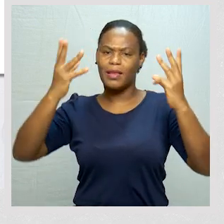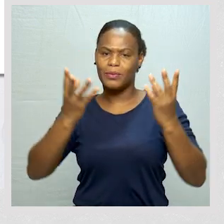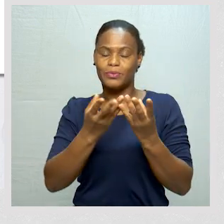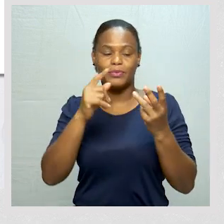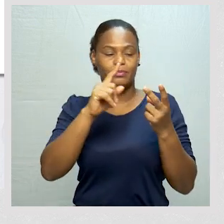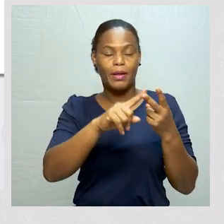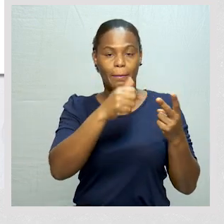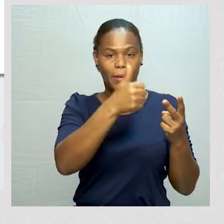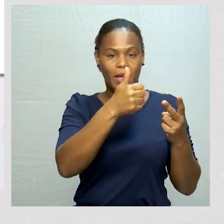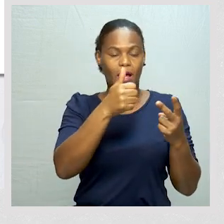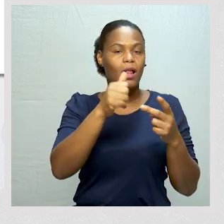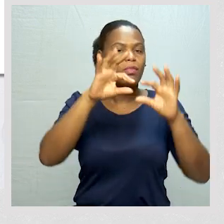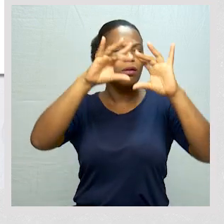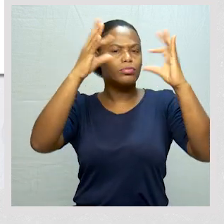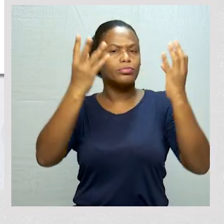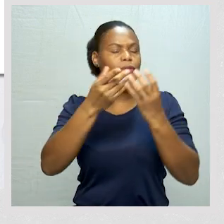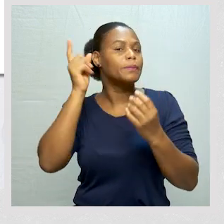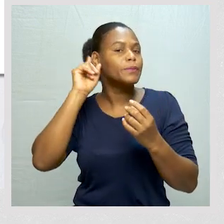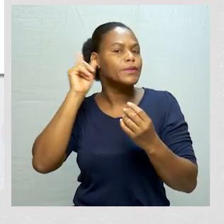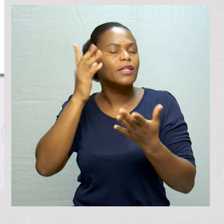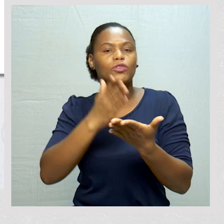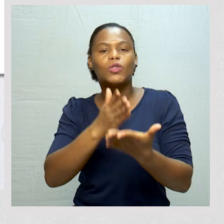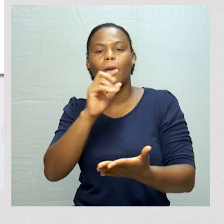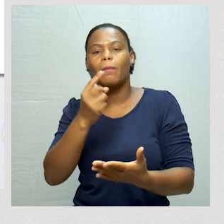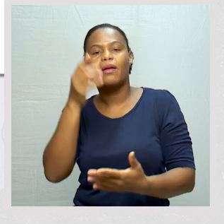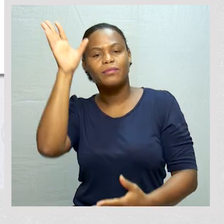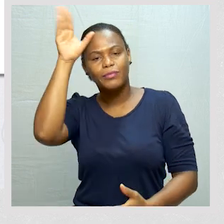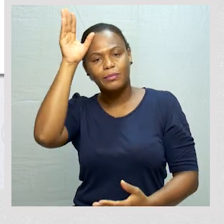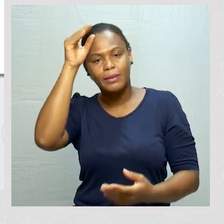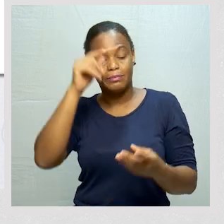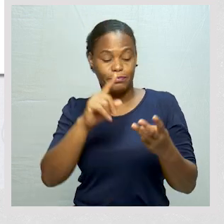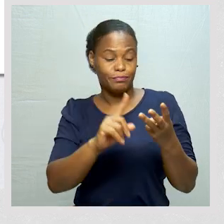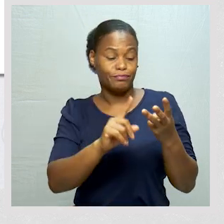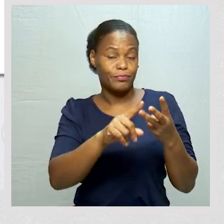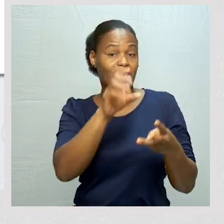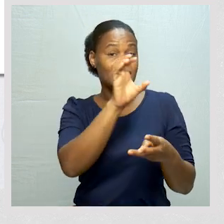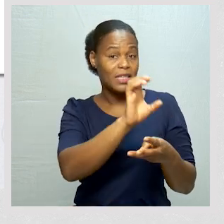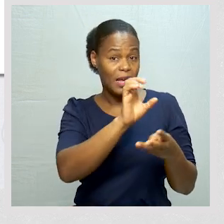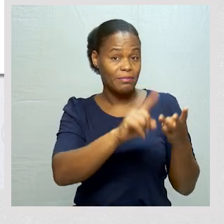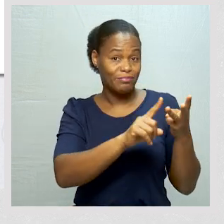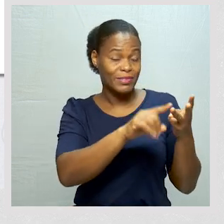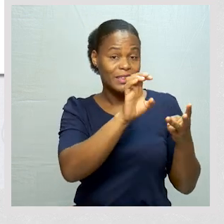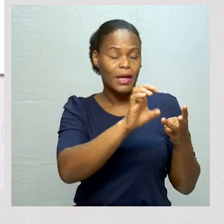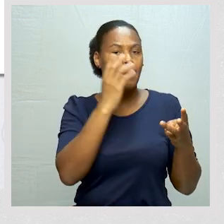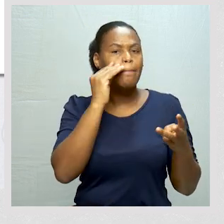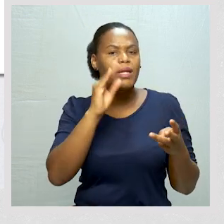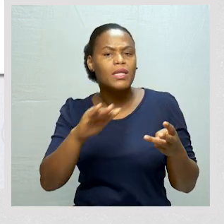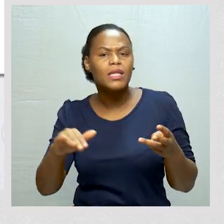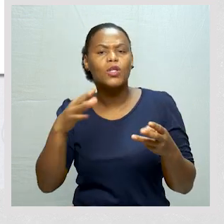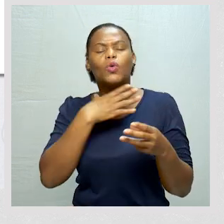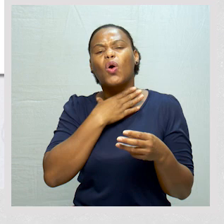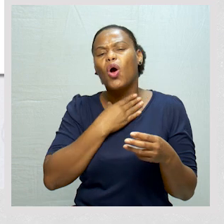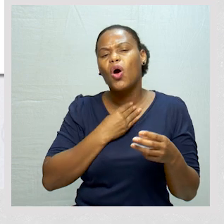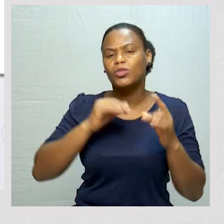A natureza é importante apenas para os animais. E a frase C. O menino que